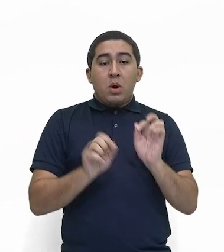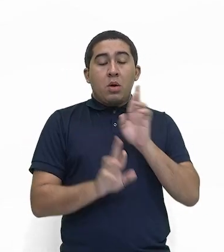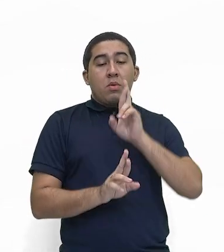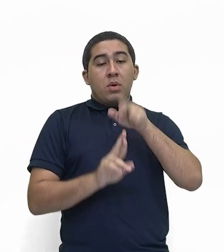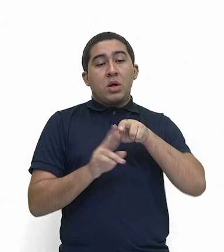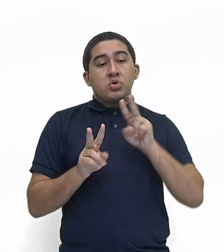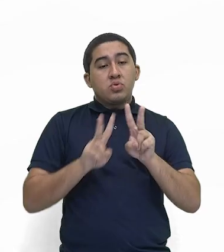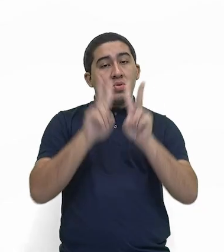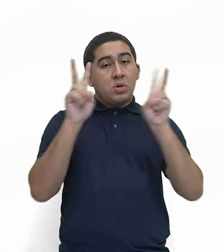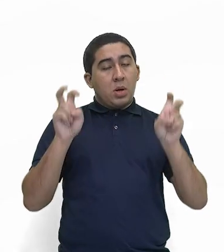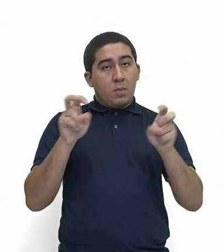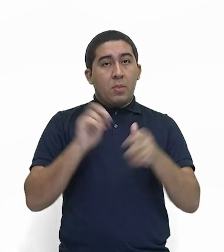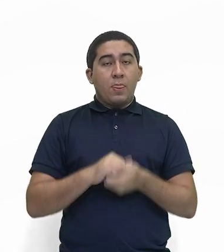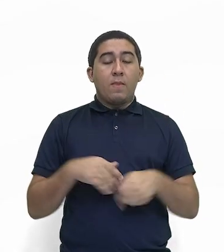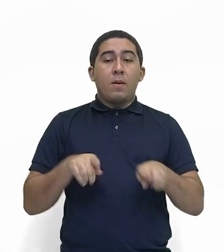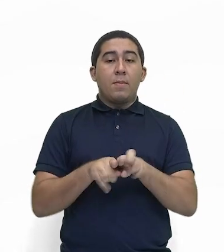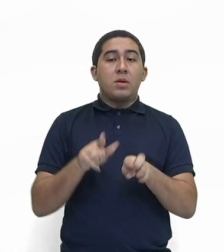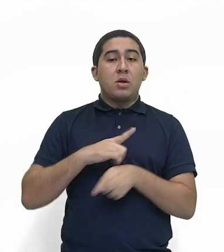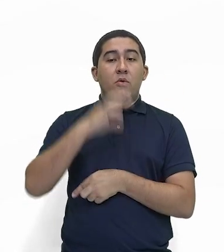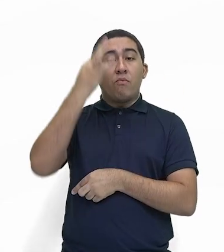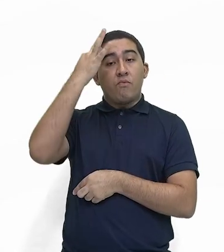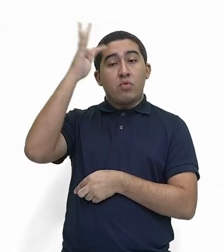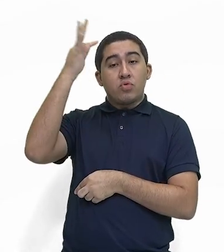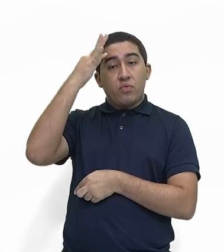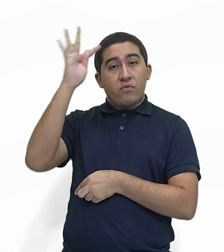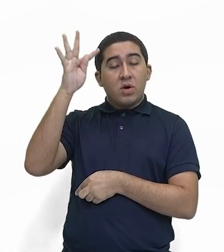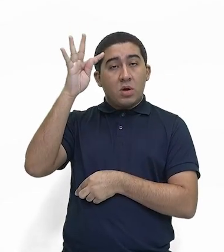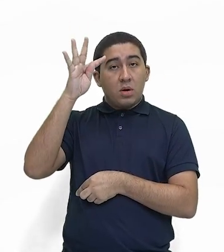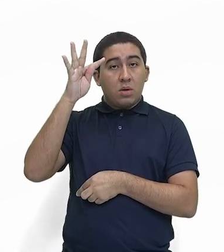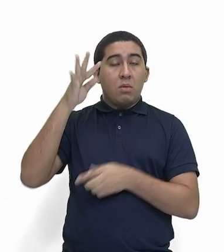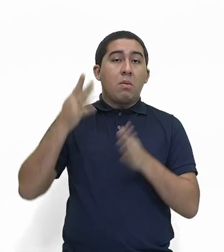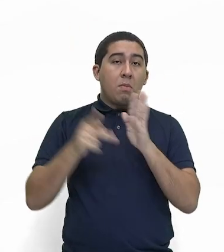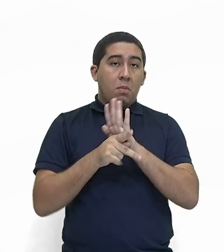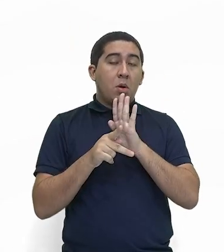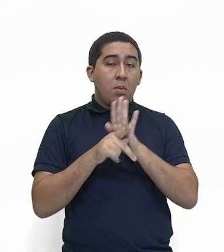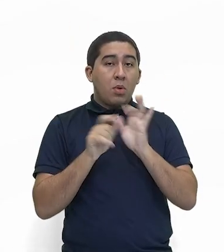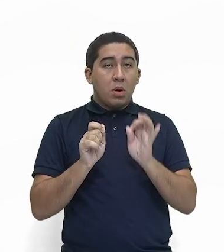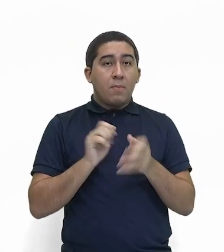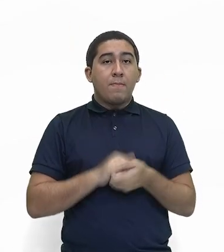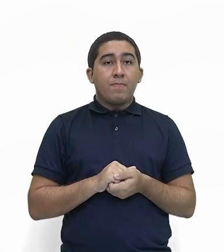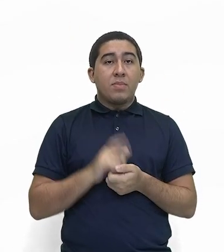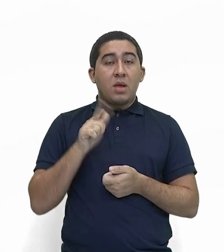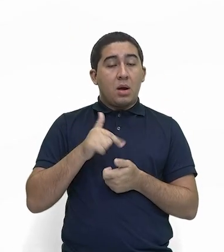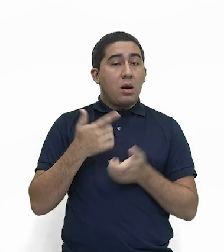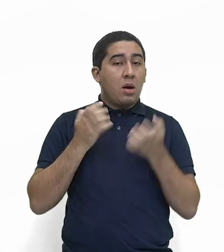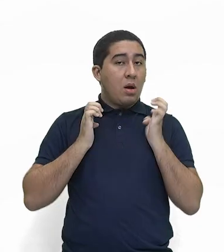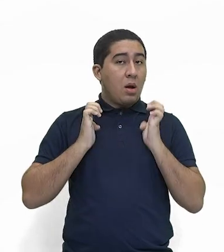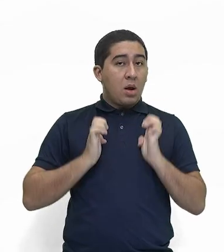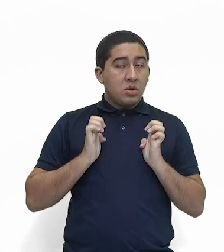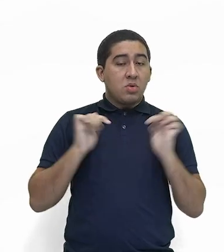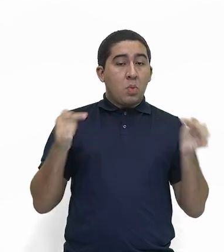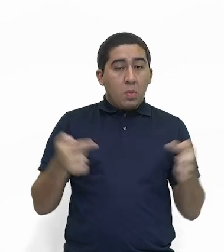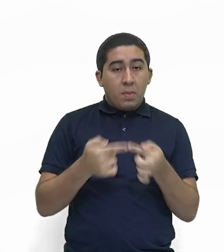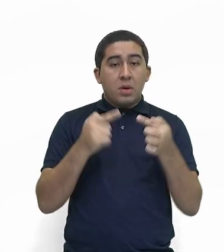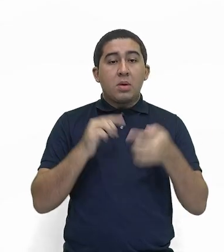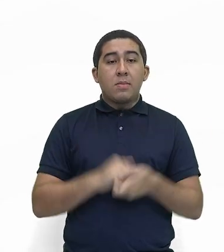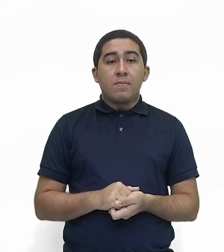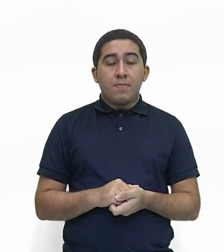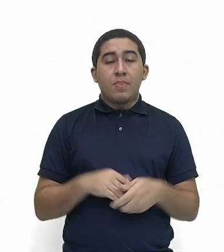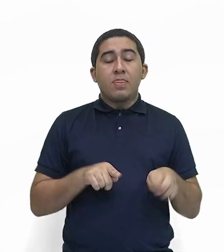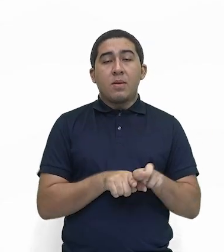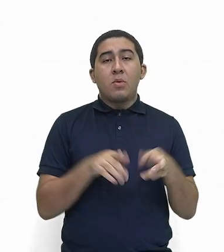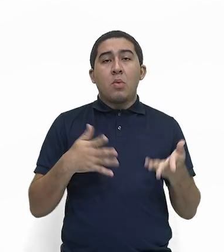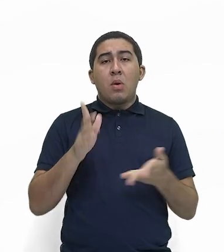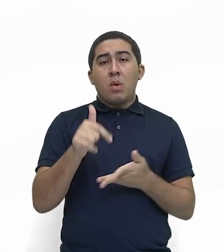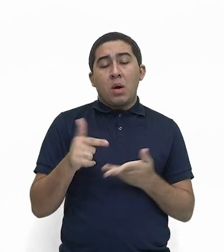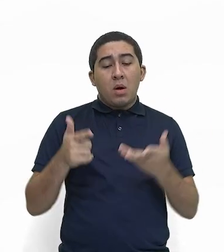né? E aqui entra a filosofia, né? Com as questões éticas, né? Então, nós temos que ver aí quais são os limites, né, de